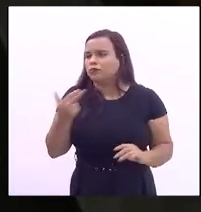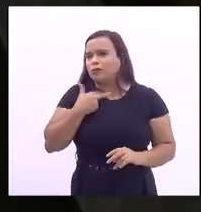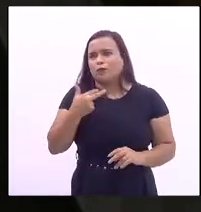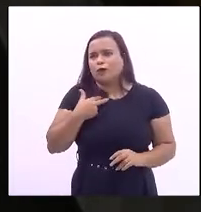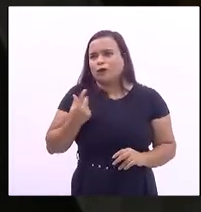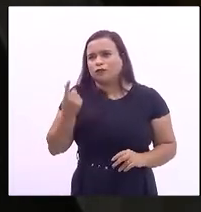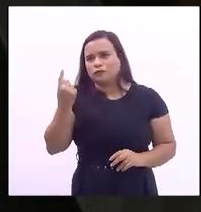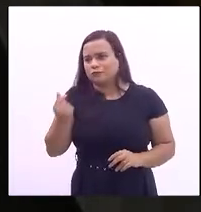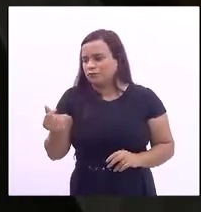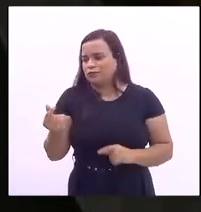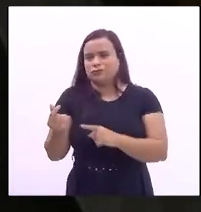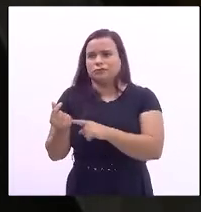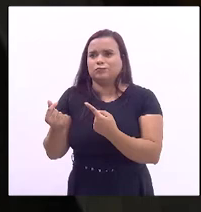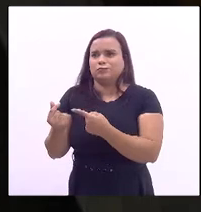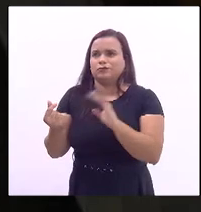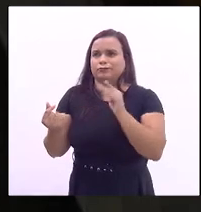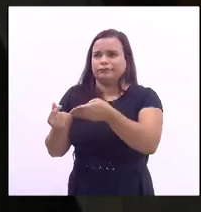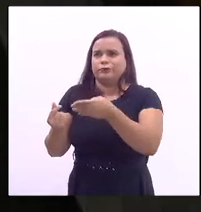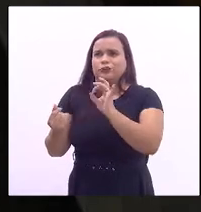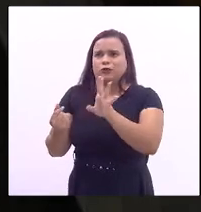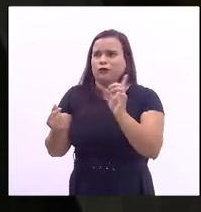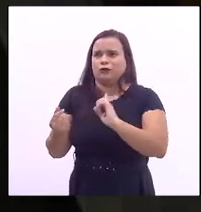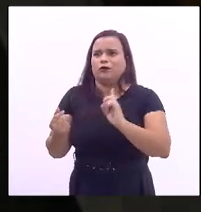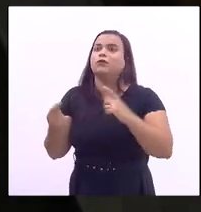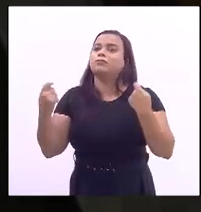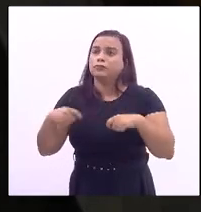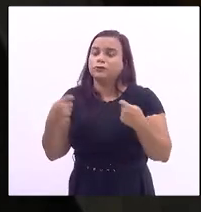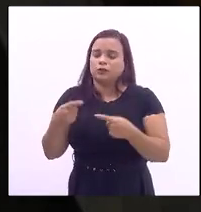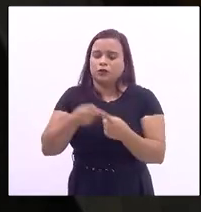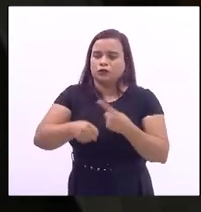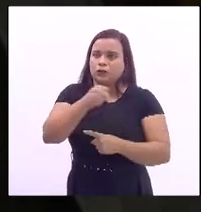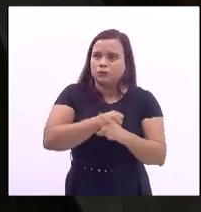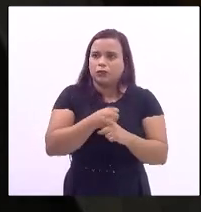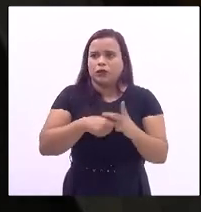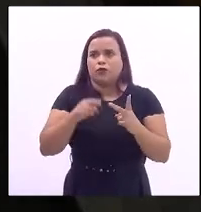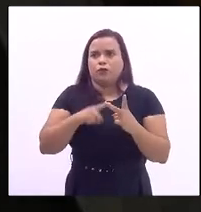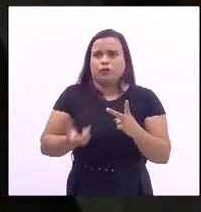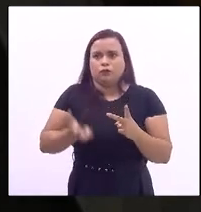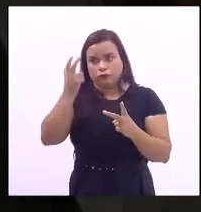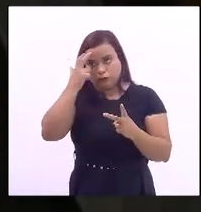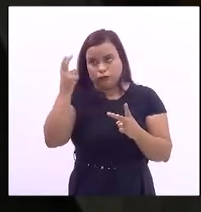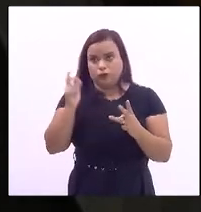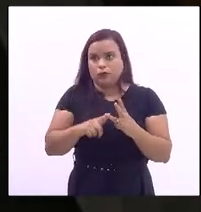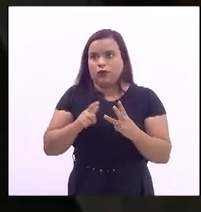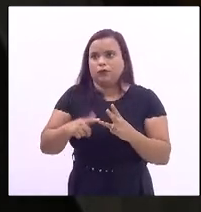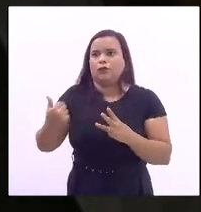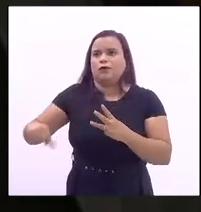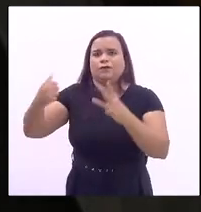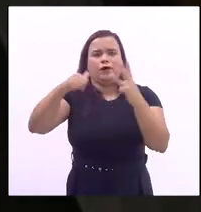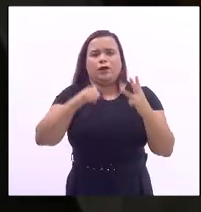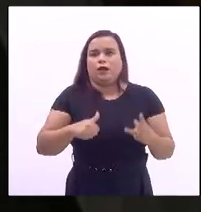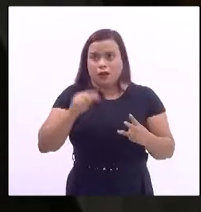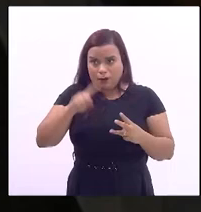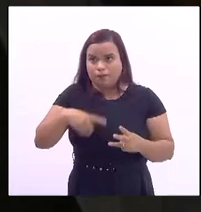Primeiro Erro base lá tem que trabalhar o sol social cultural se é melhor destinação